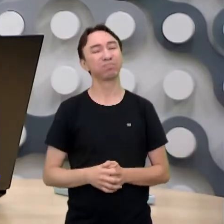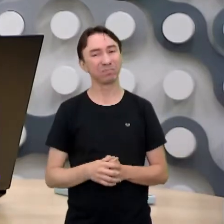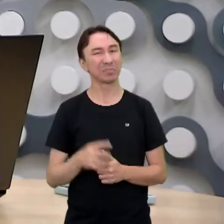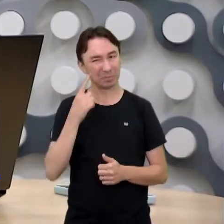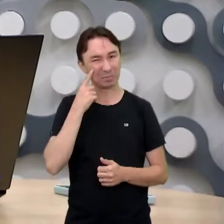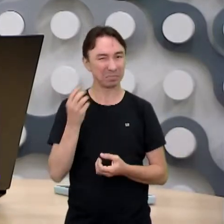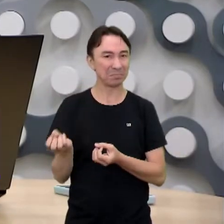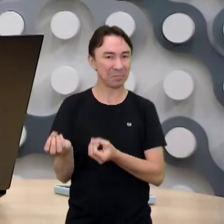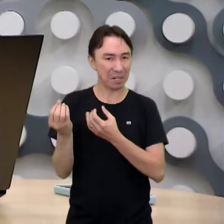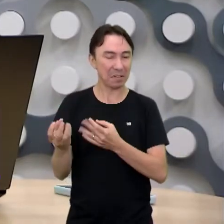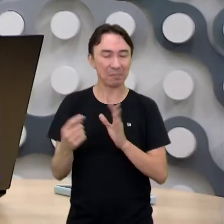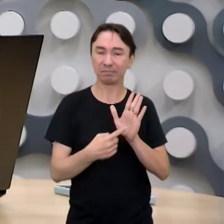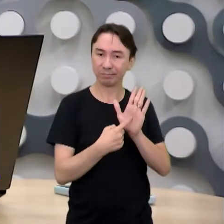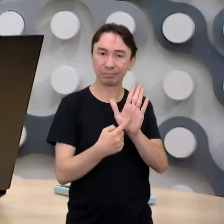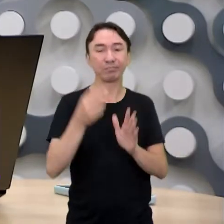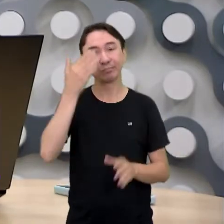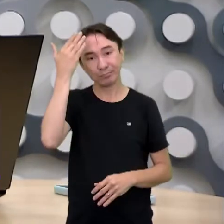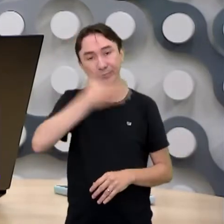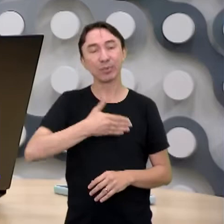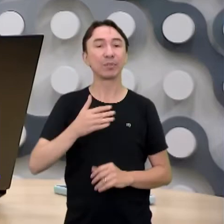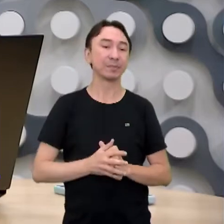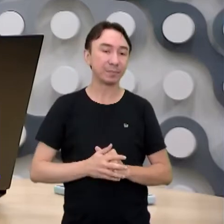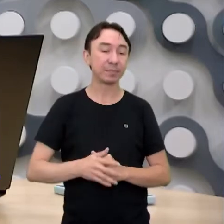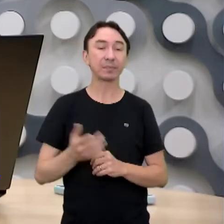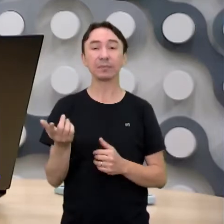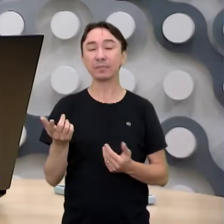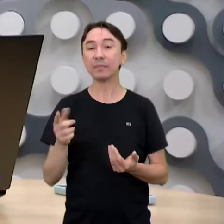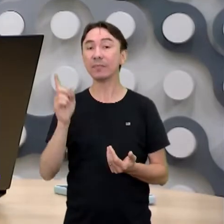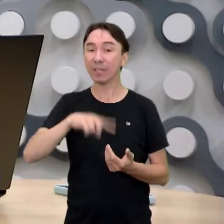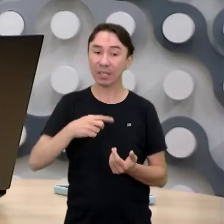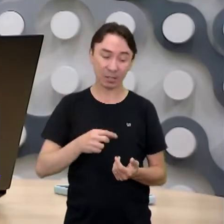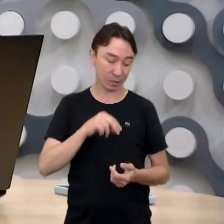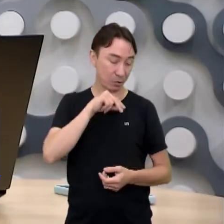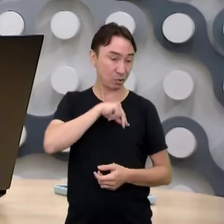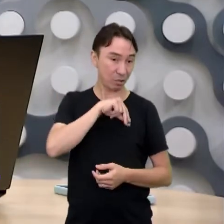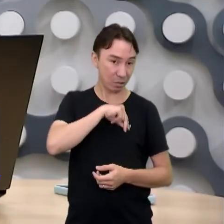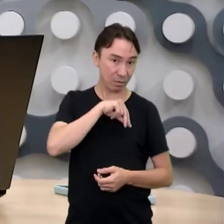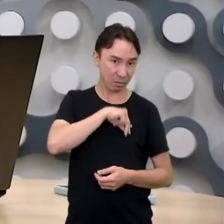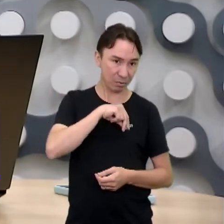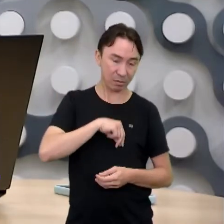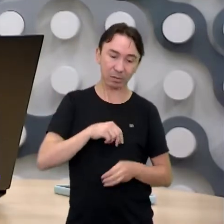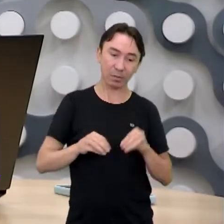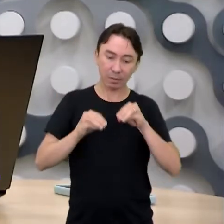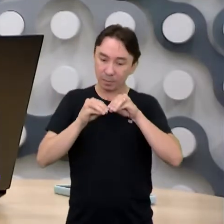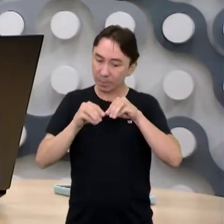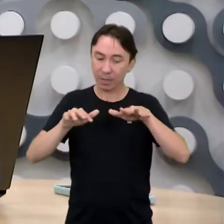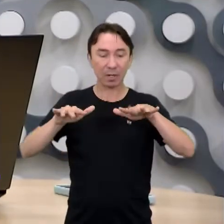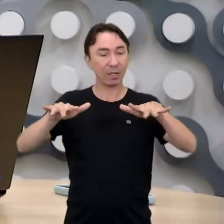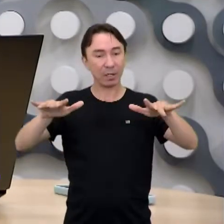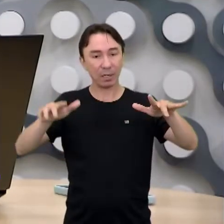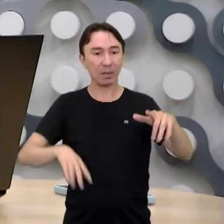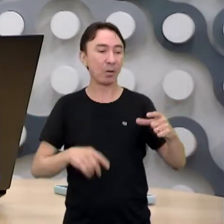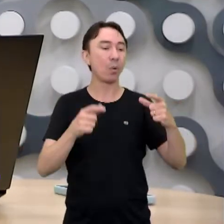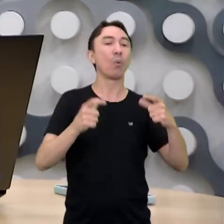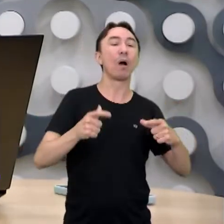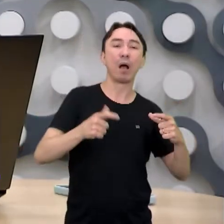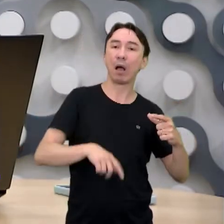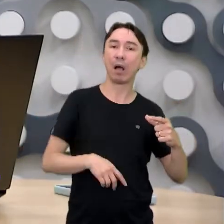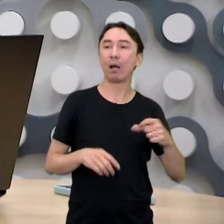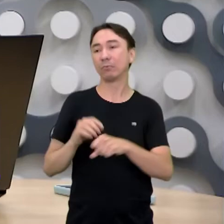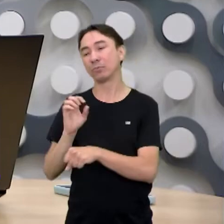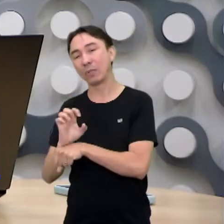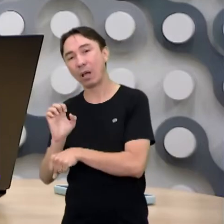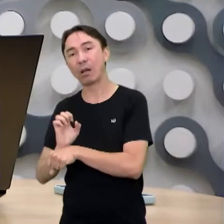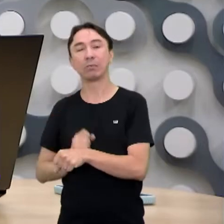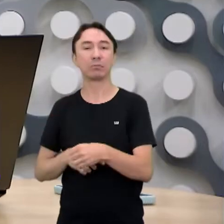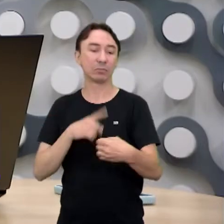Então lembrando, o índice de Gini é o que mostra aí a distribuição de renda numa região, numa cidade, estado, país, e o